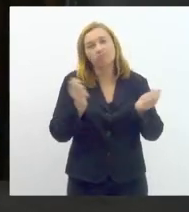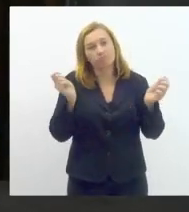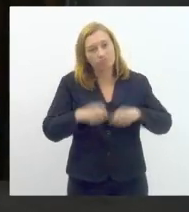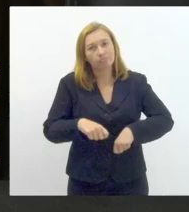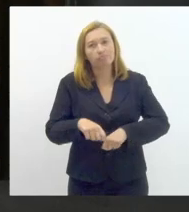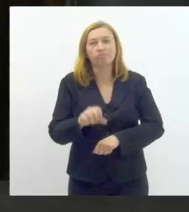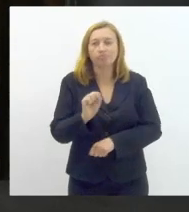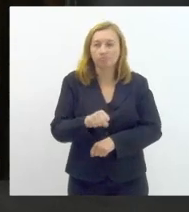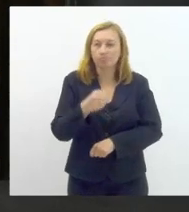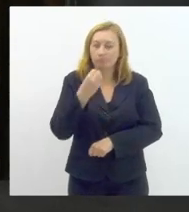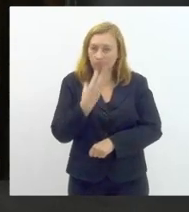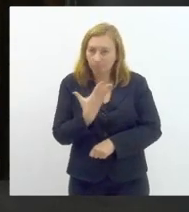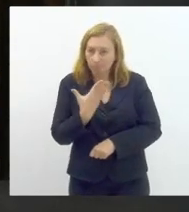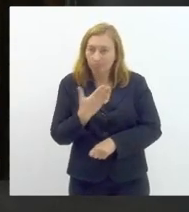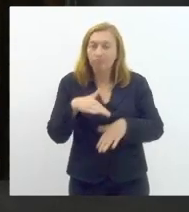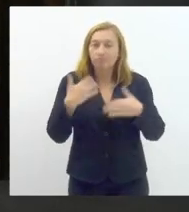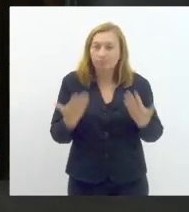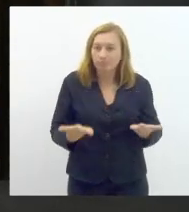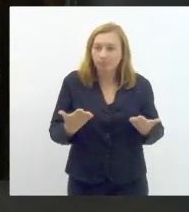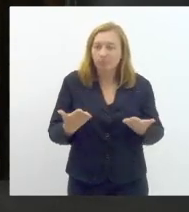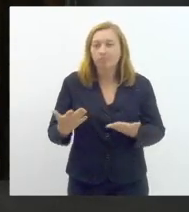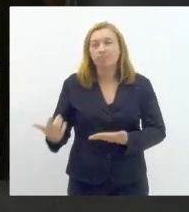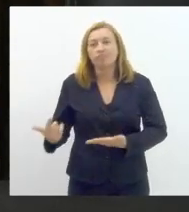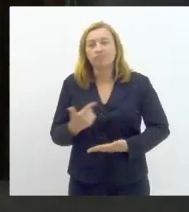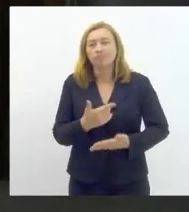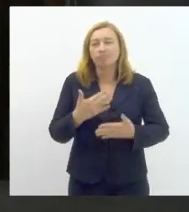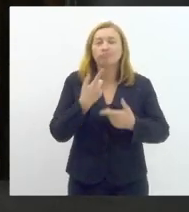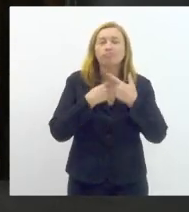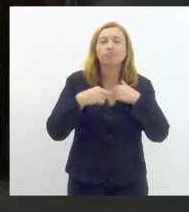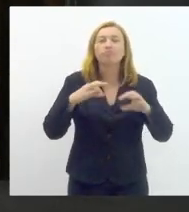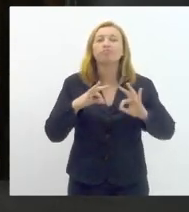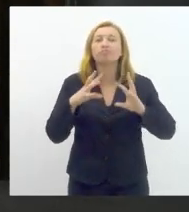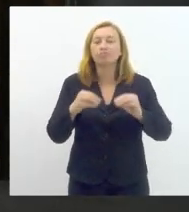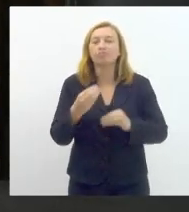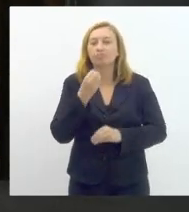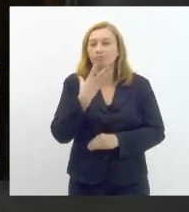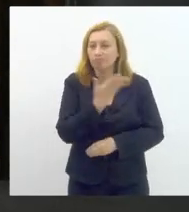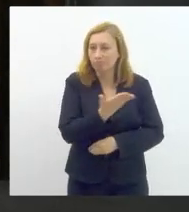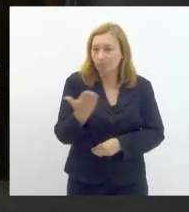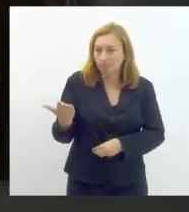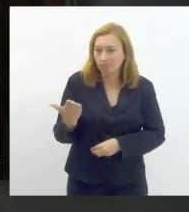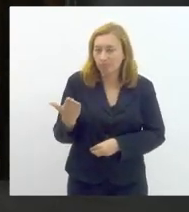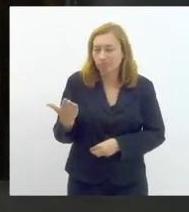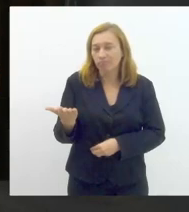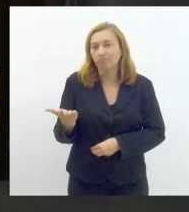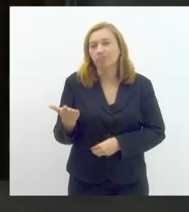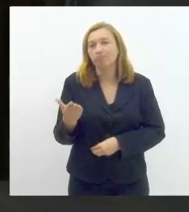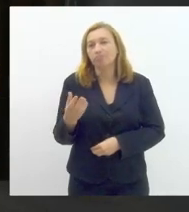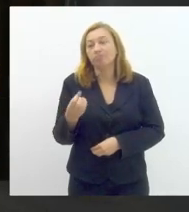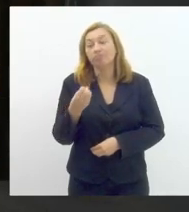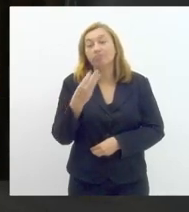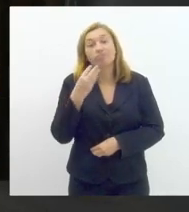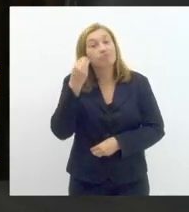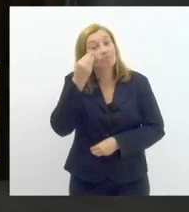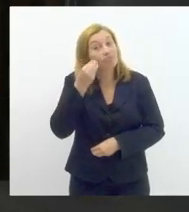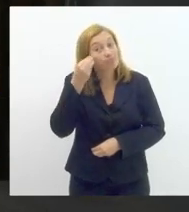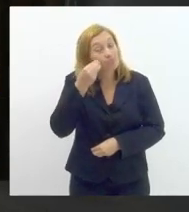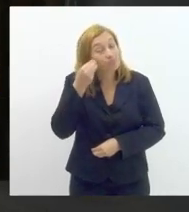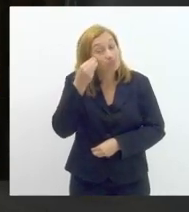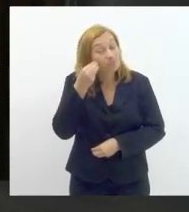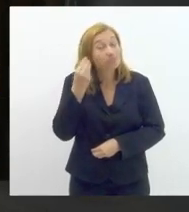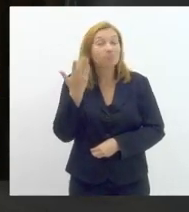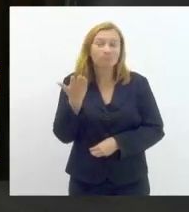competente, tá bom? Então vim aqui mais para desejar tudo de melhor para vocês, uma boa experiência, e a gente